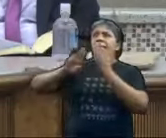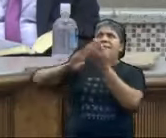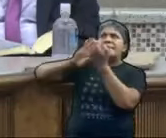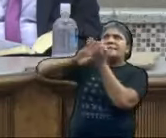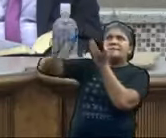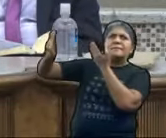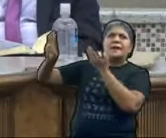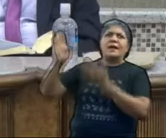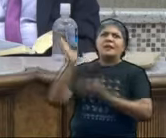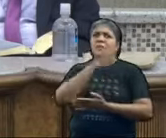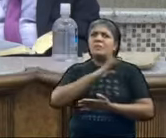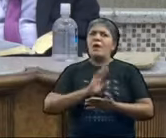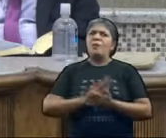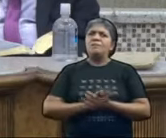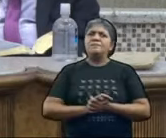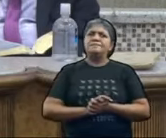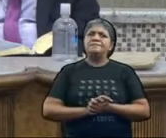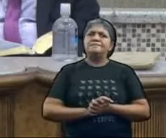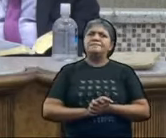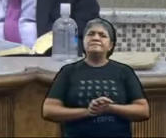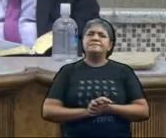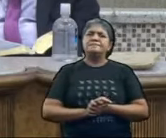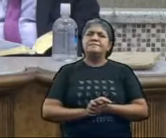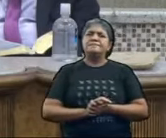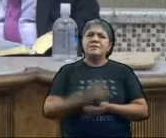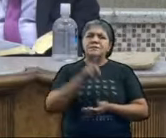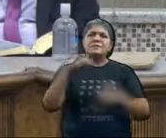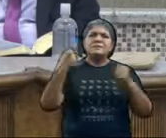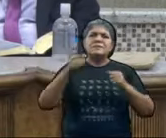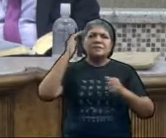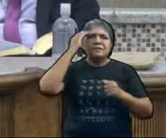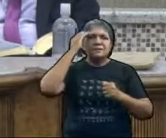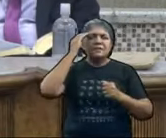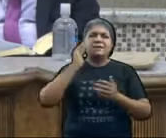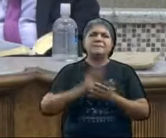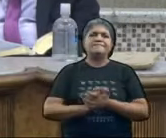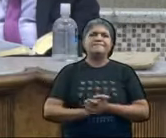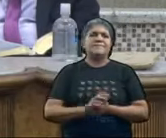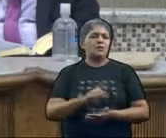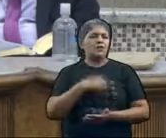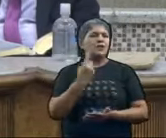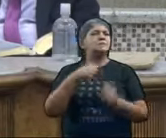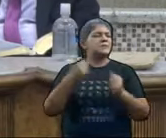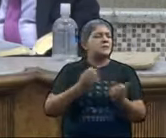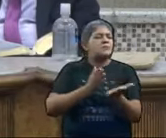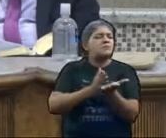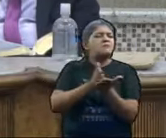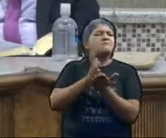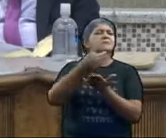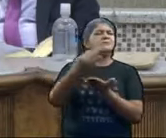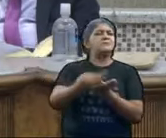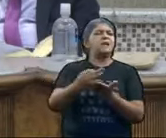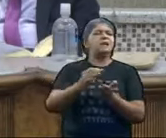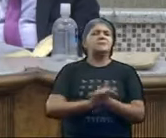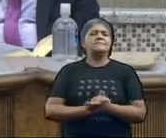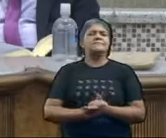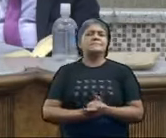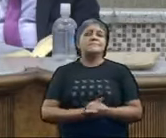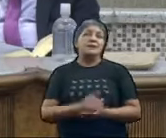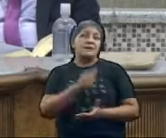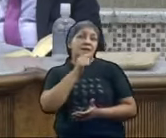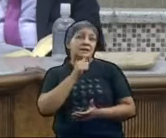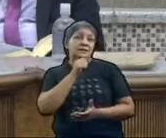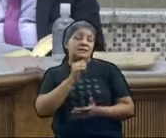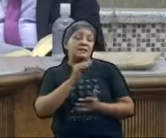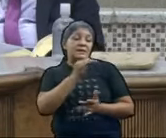mal. Louvado seja o nome do Senhor. Mas tem um outro grupo de pessoas que não estarão lá nessa